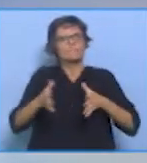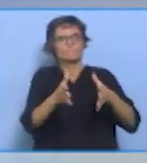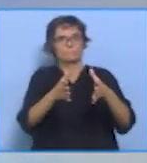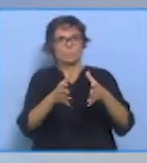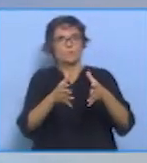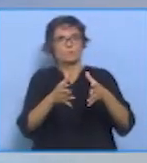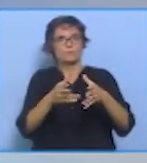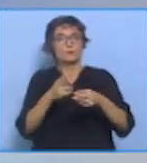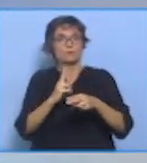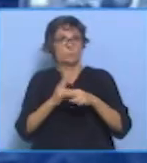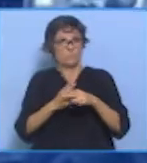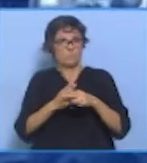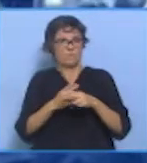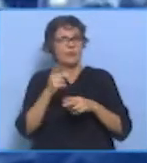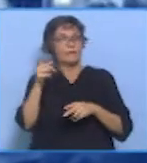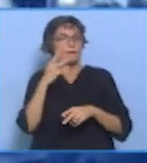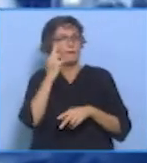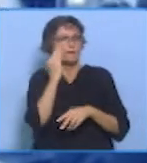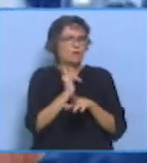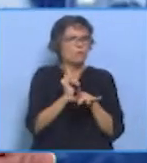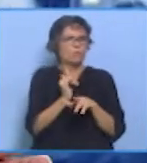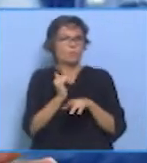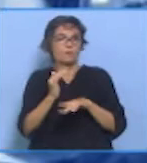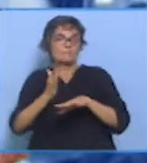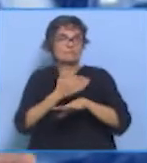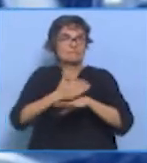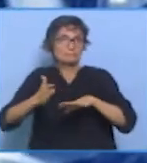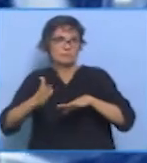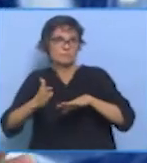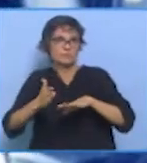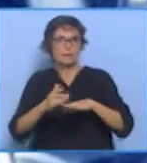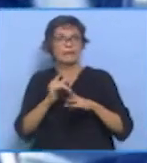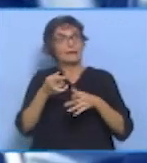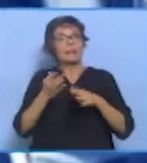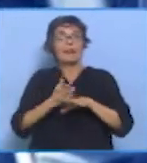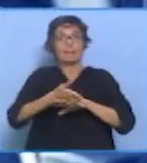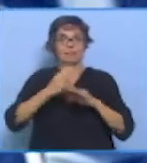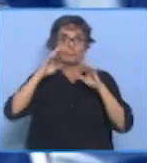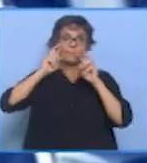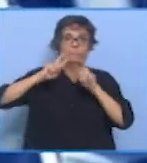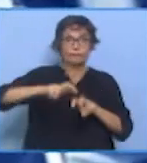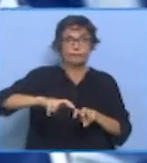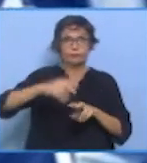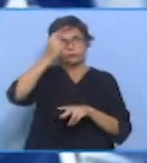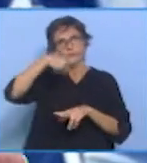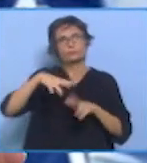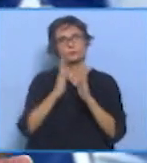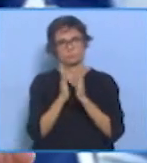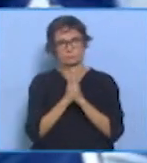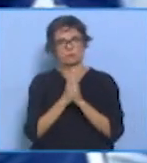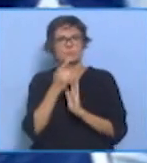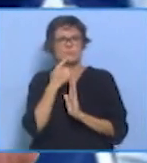ele viu que, de facto, através do estudo, através da história da Igreja e dos padres da Igreja, que a